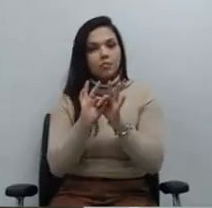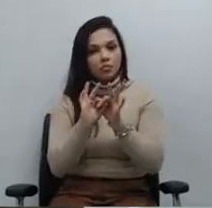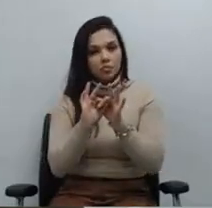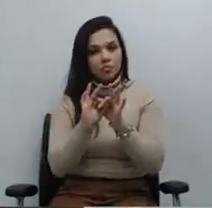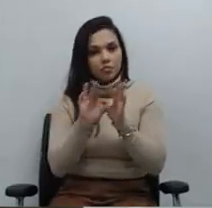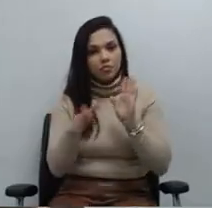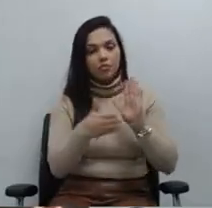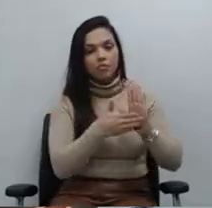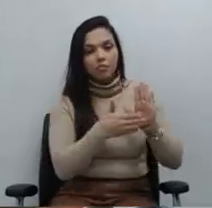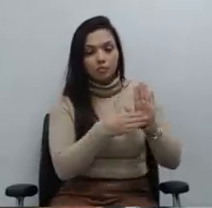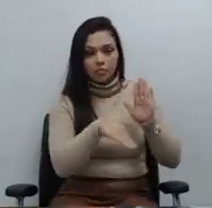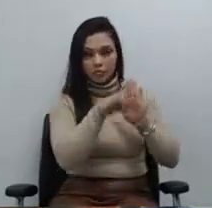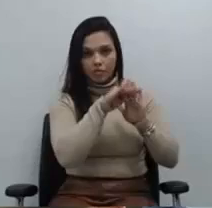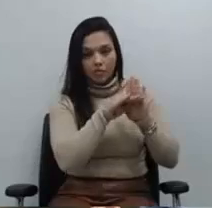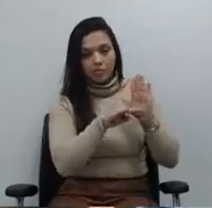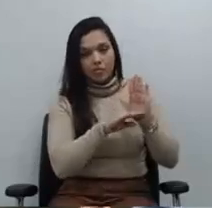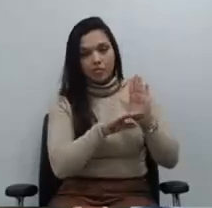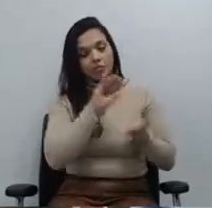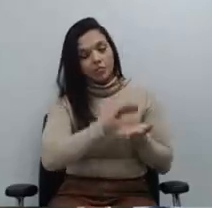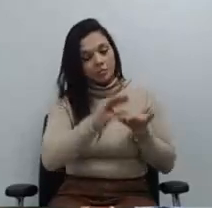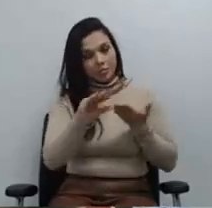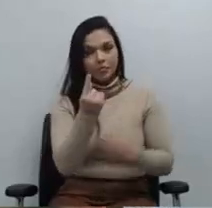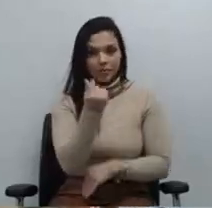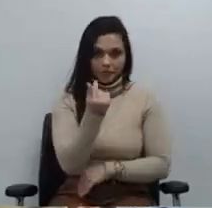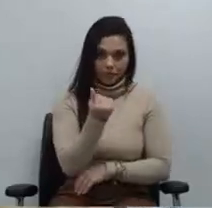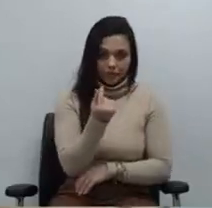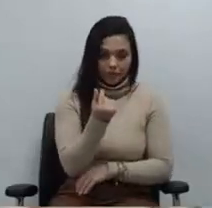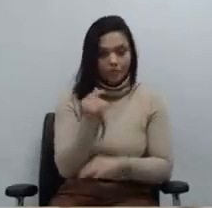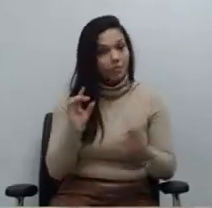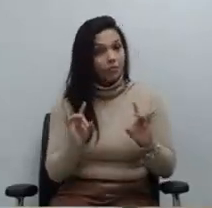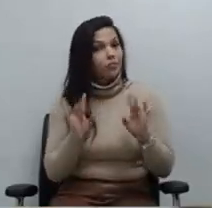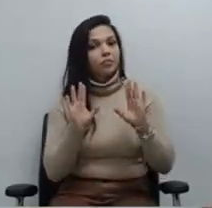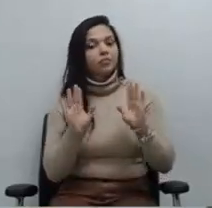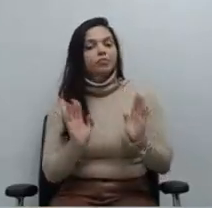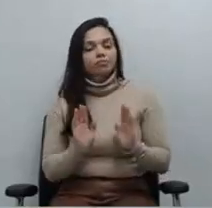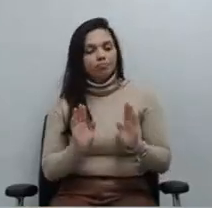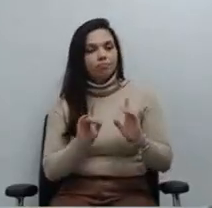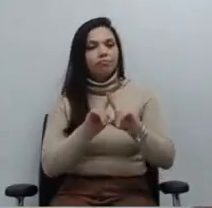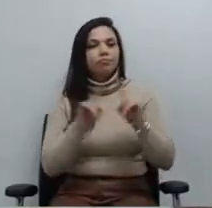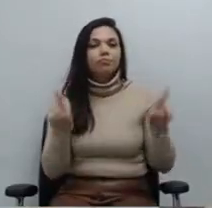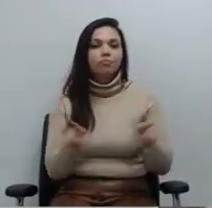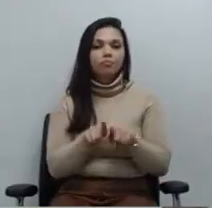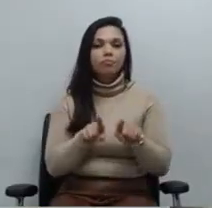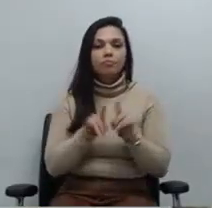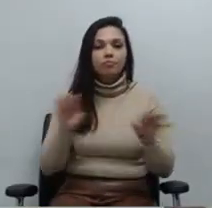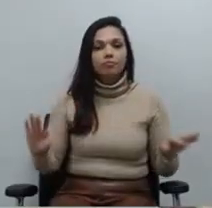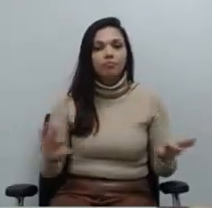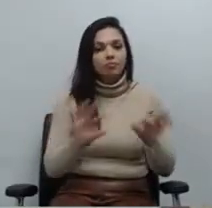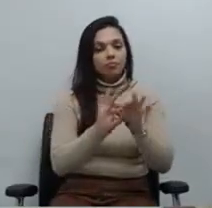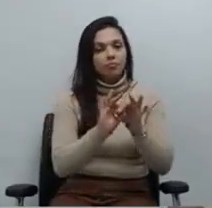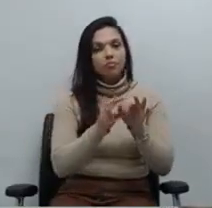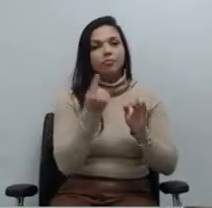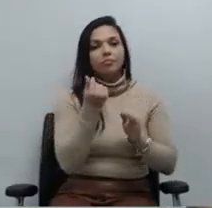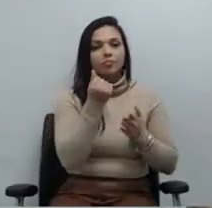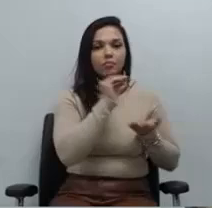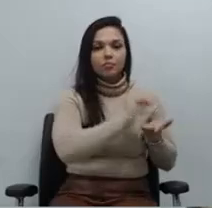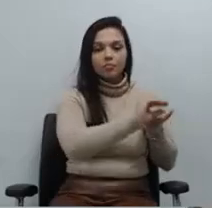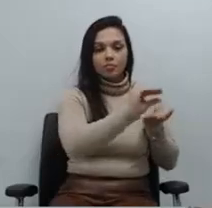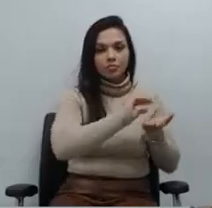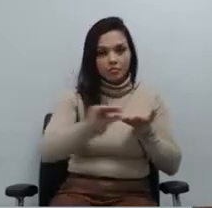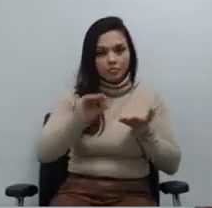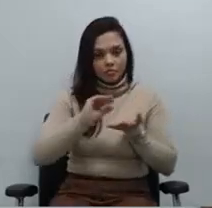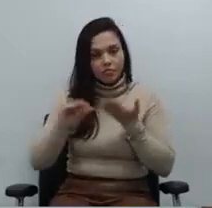à pauta remuneratória, mas não apenas, né, também foram relacionadas ao uso, né, da verba diferida,